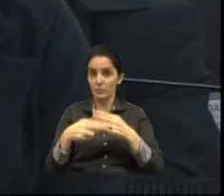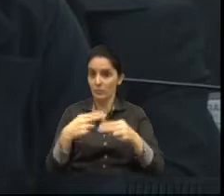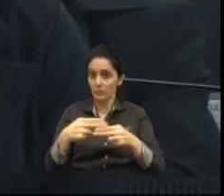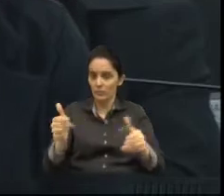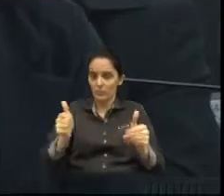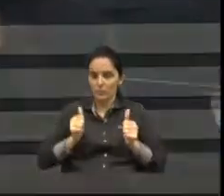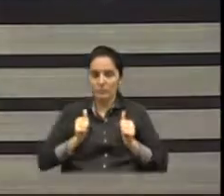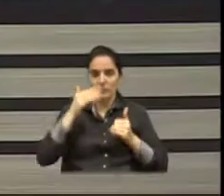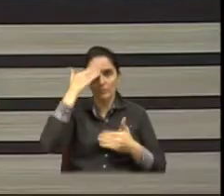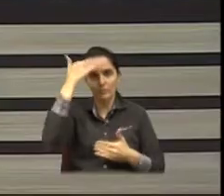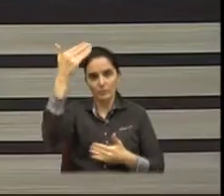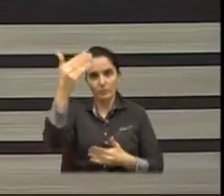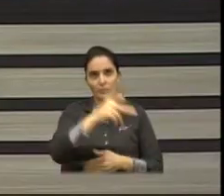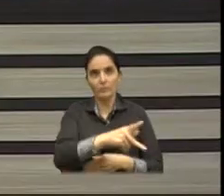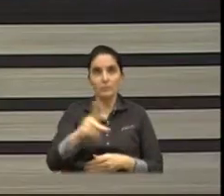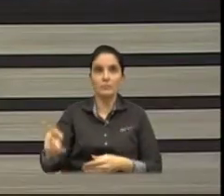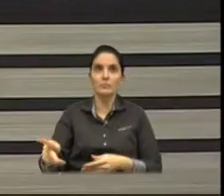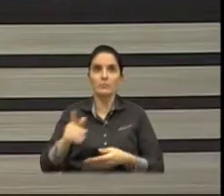Obrigada, presidente.